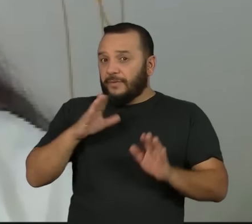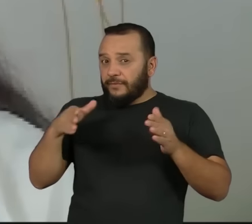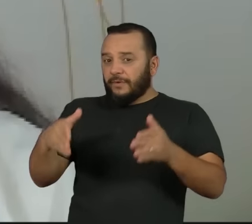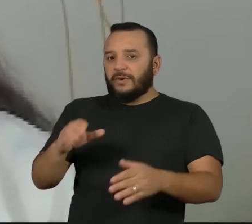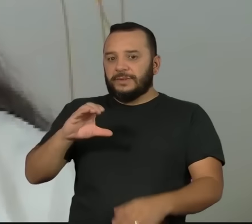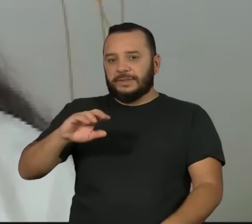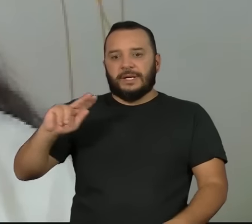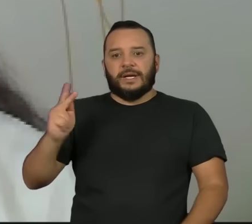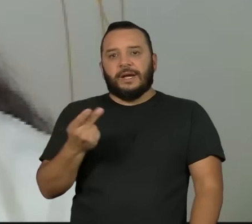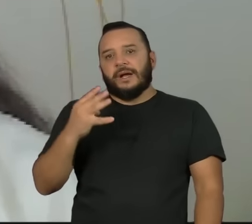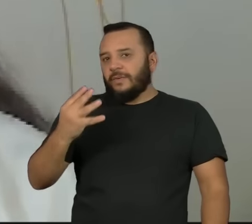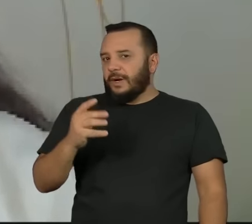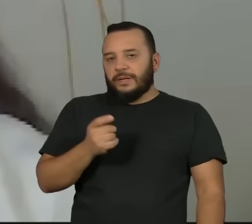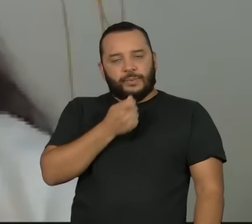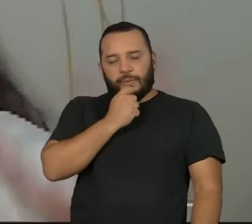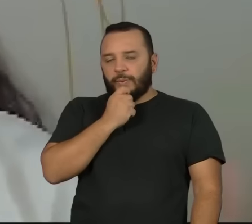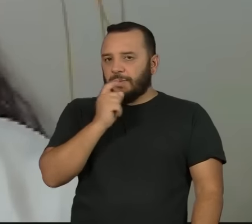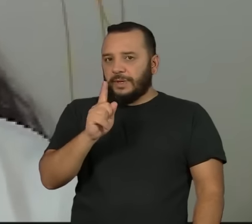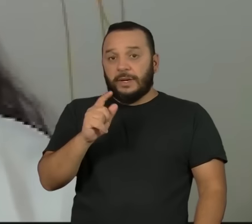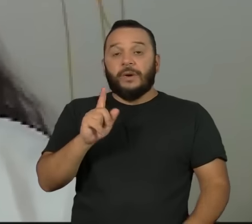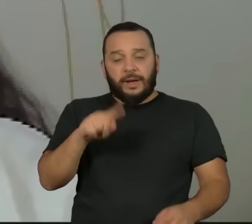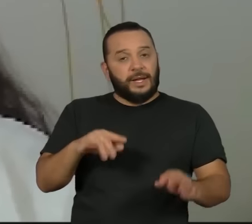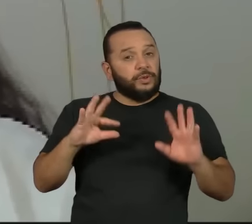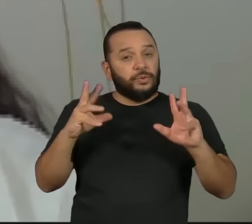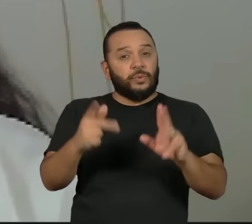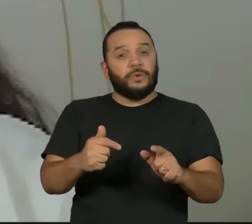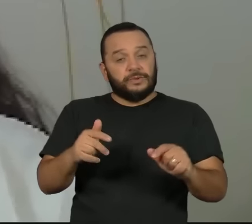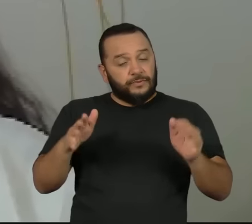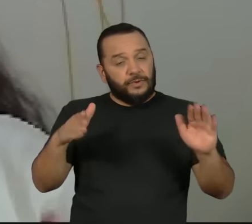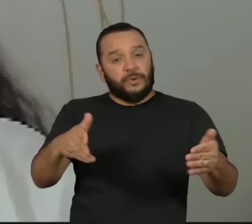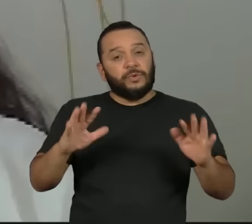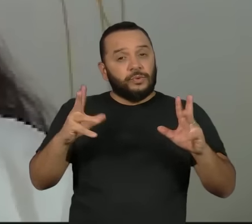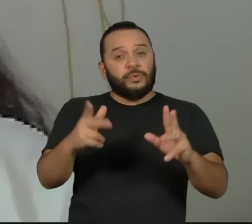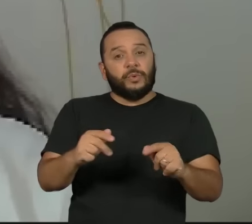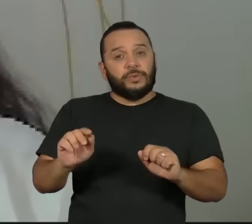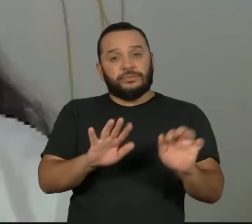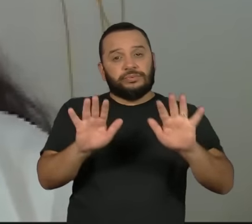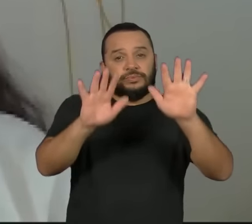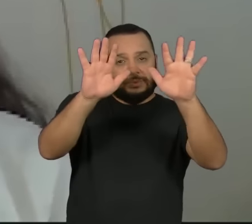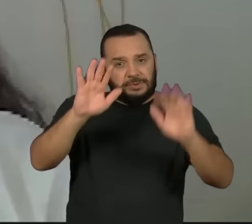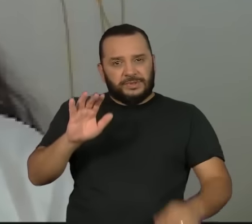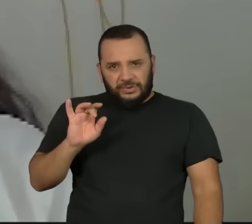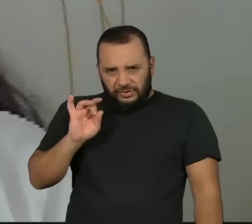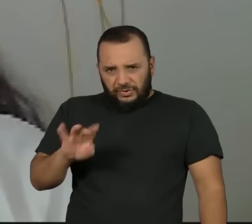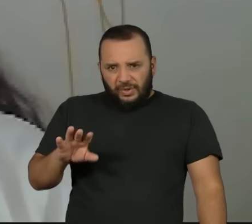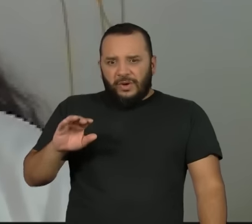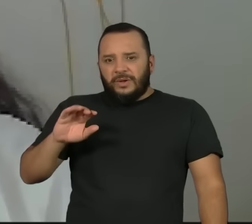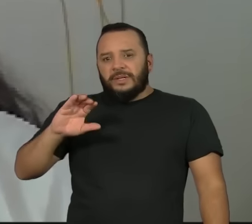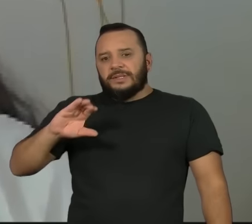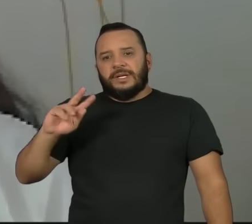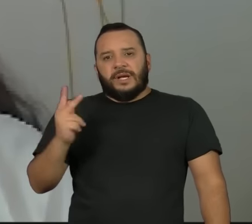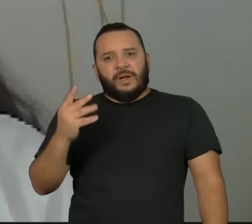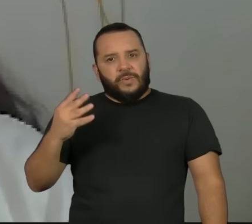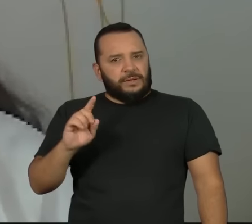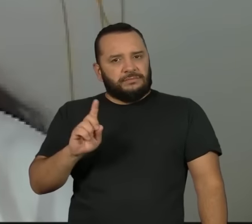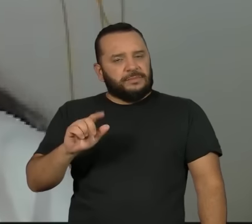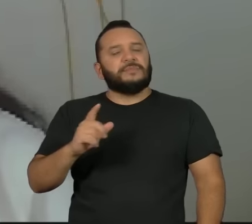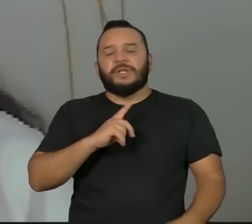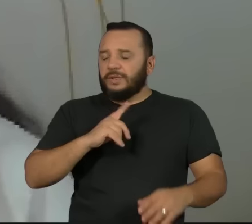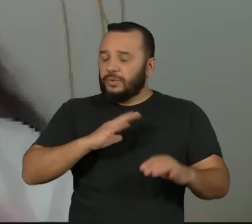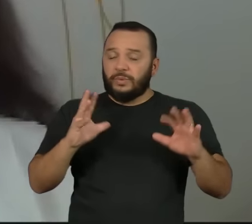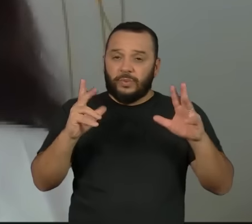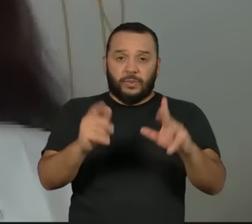estratégias vão contribuir para todos os gases de efeito estufa, não só o metano. Porém, ali tem tecnologias e estratégias